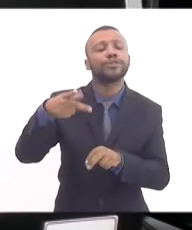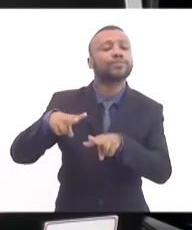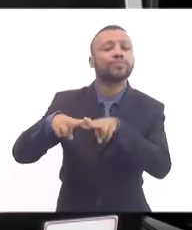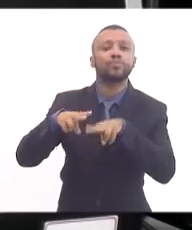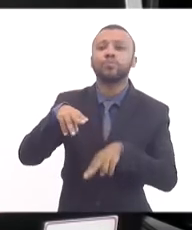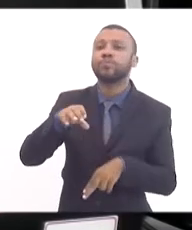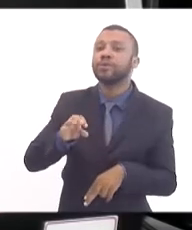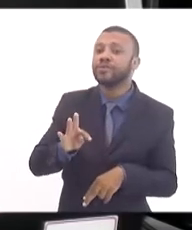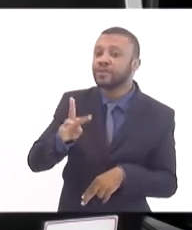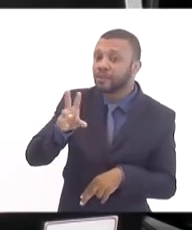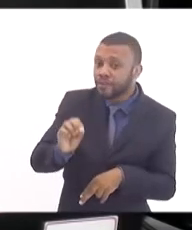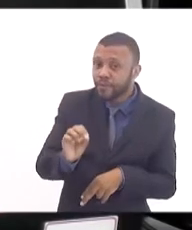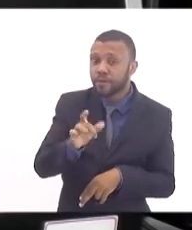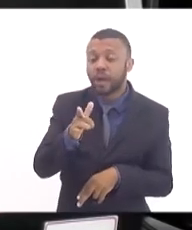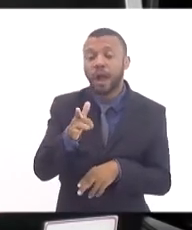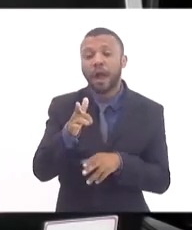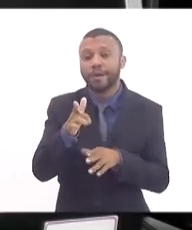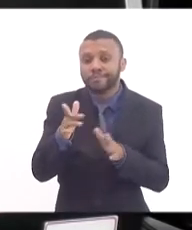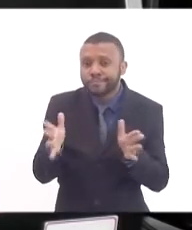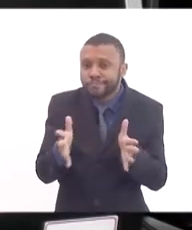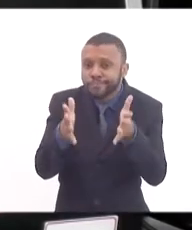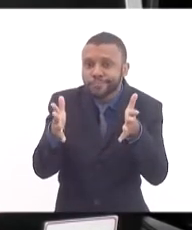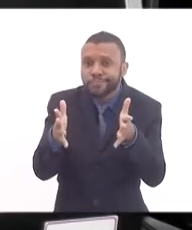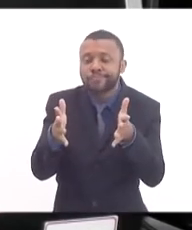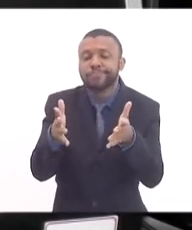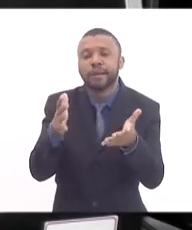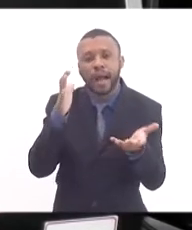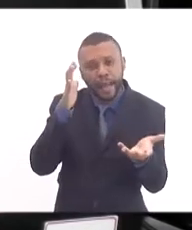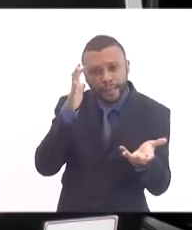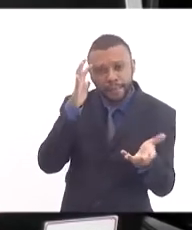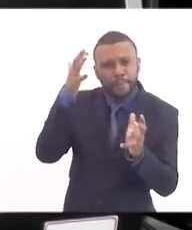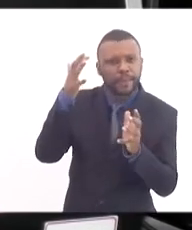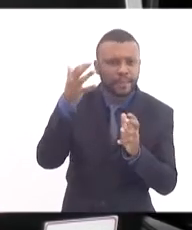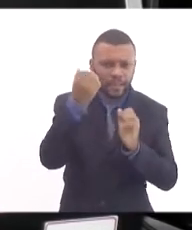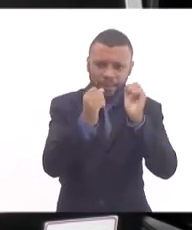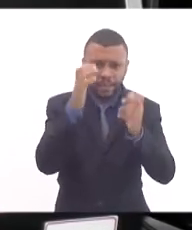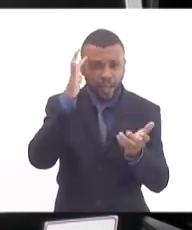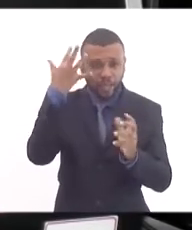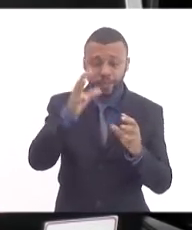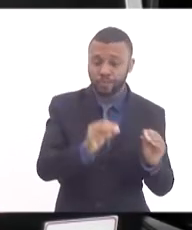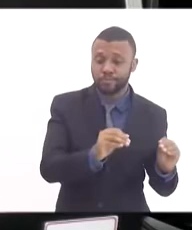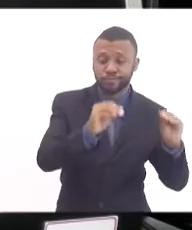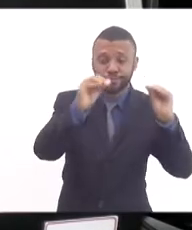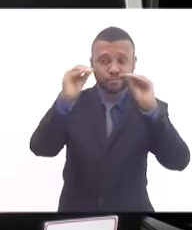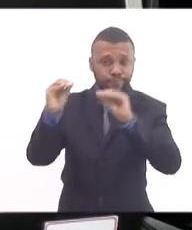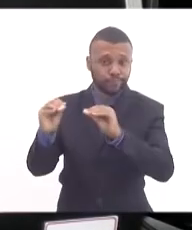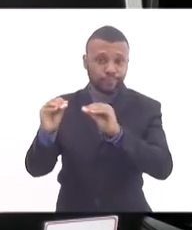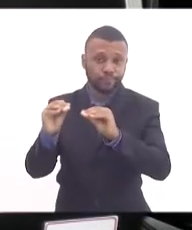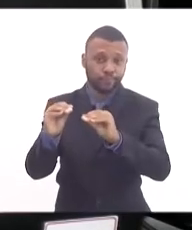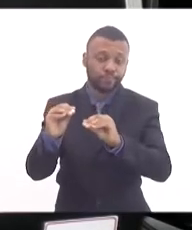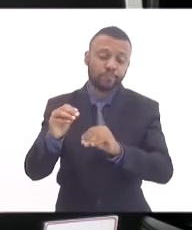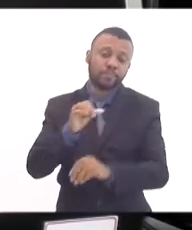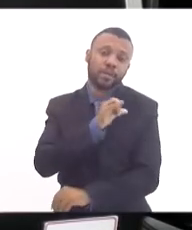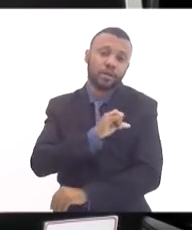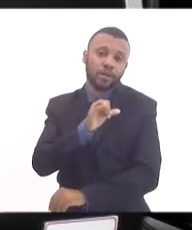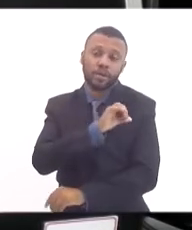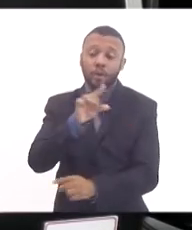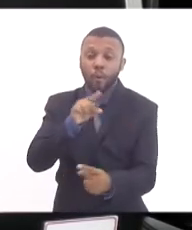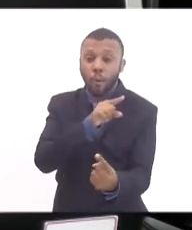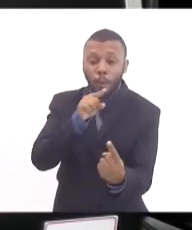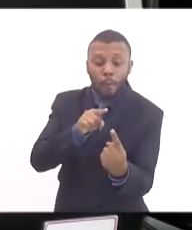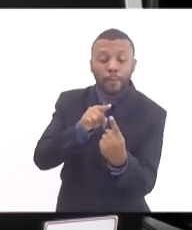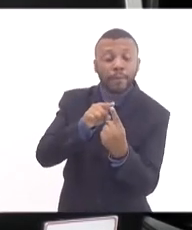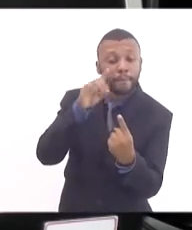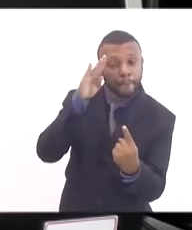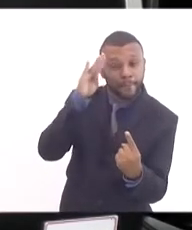a fases que agrega valor o micro do Rio de Janeiro tá então é quanto à finalidade né que não é nem a